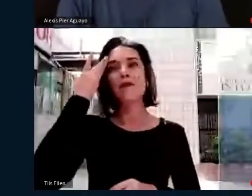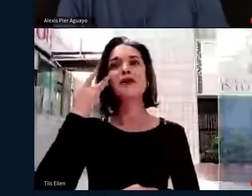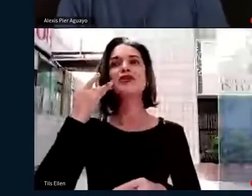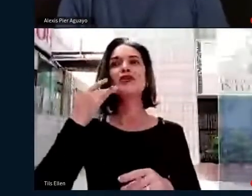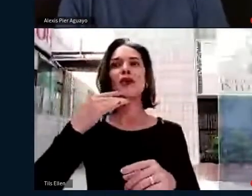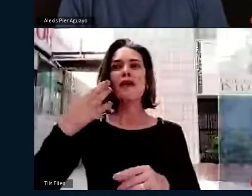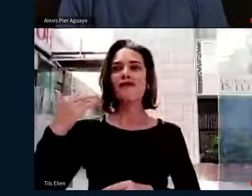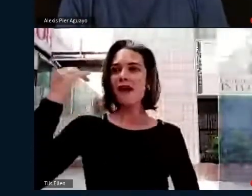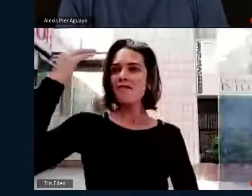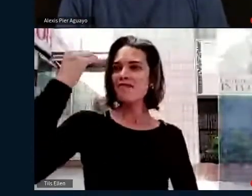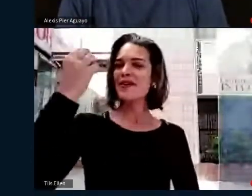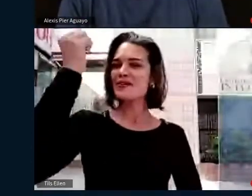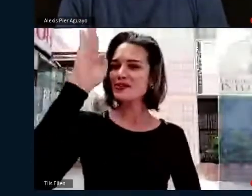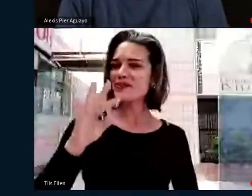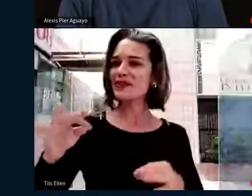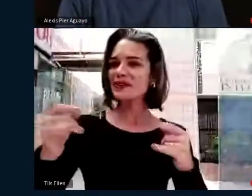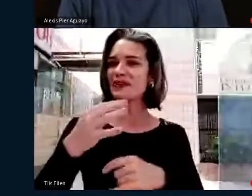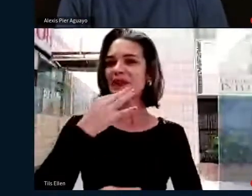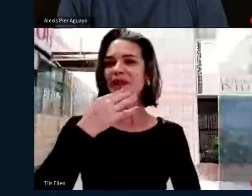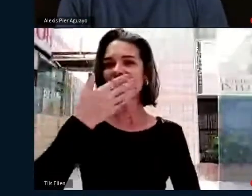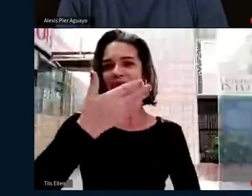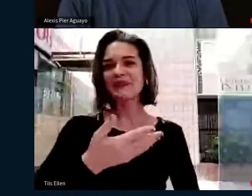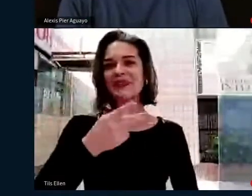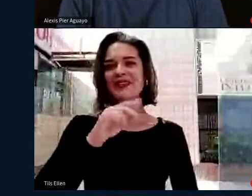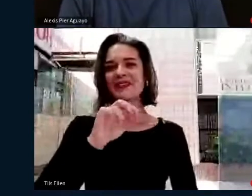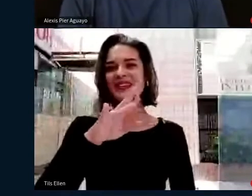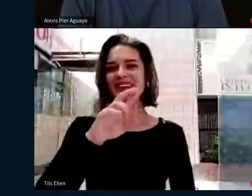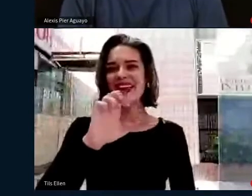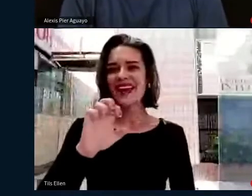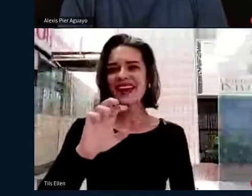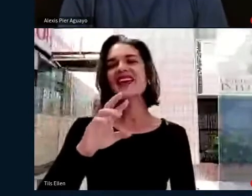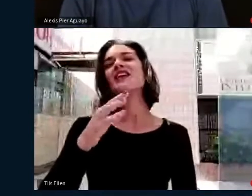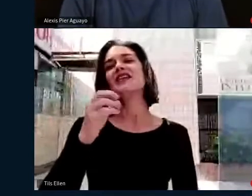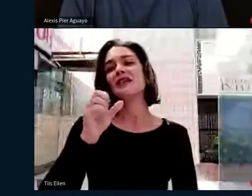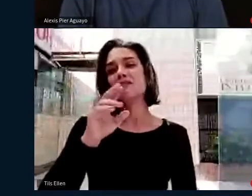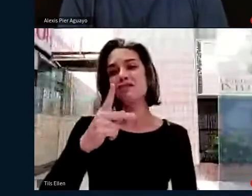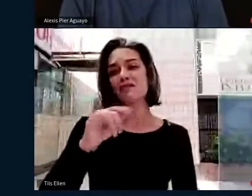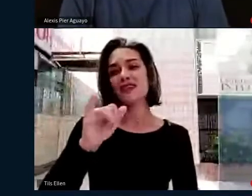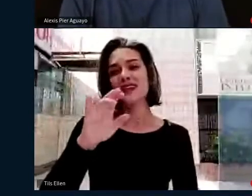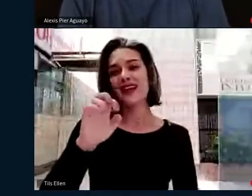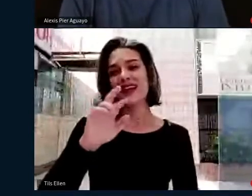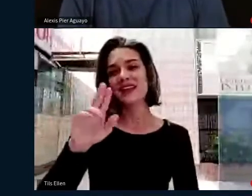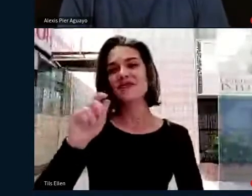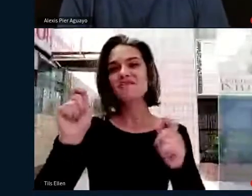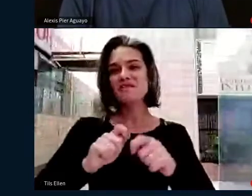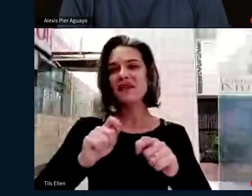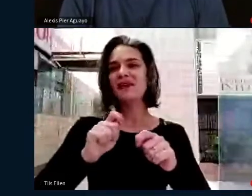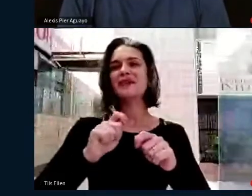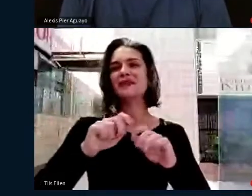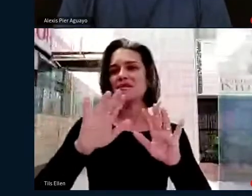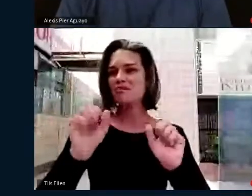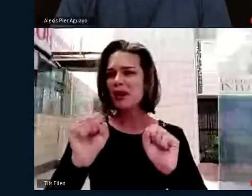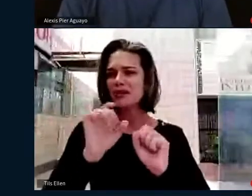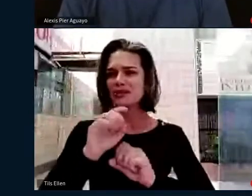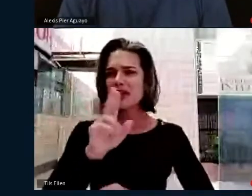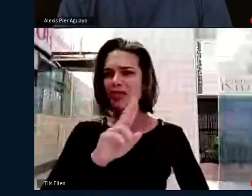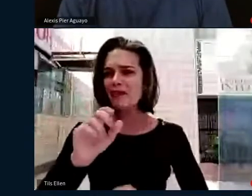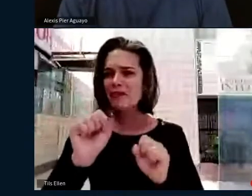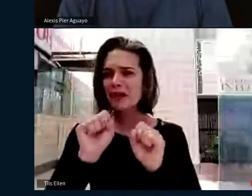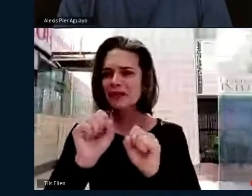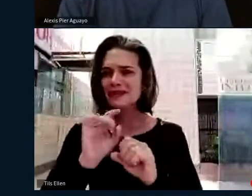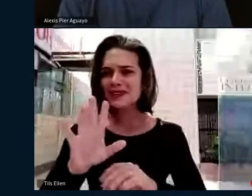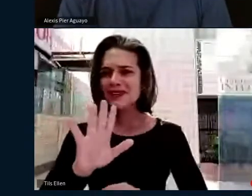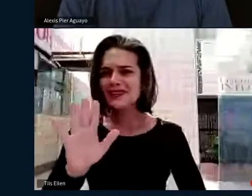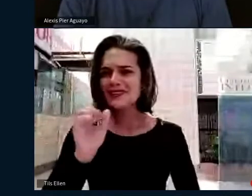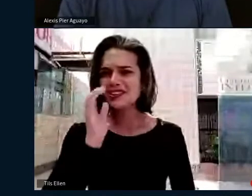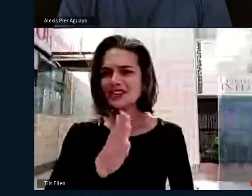Brasil, então todo mundo conhece como Pierre, então posso chamar assim, Pierre. Tudo bem se eu te chamar assim? Ou você